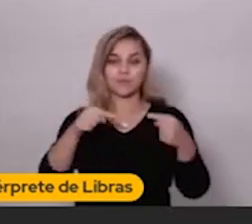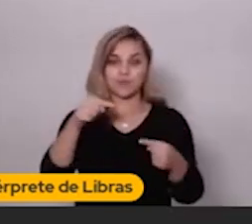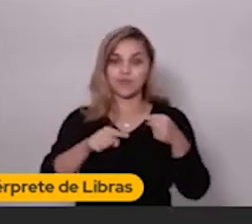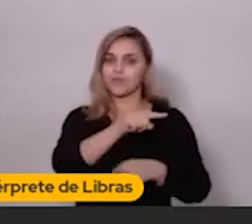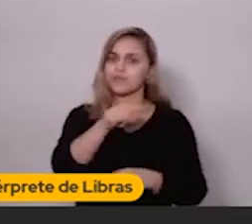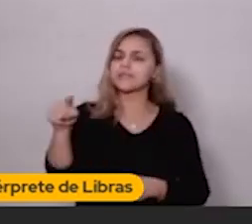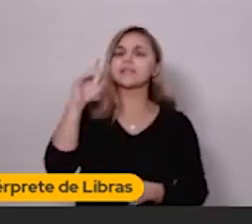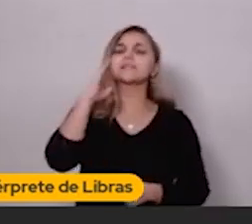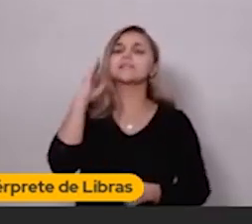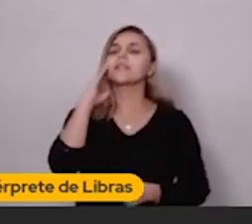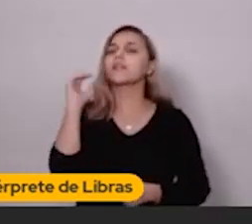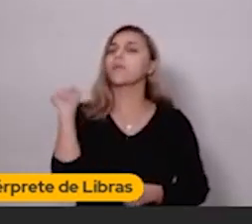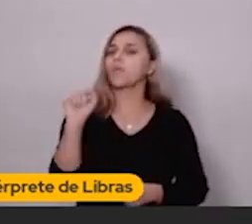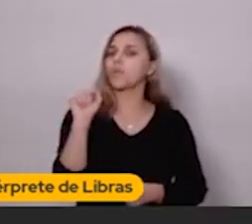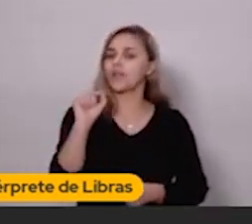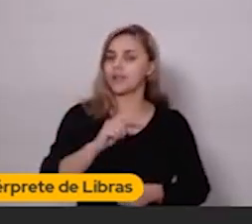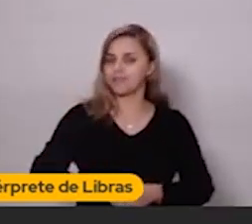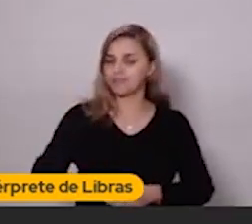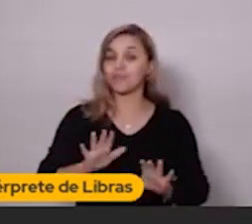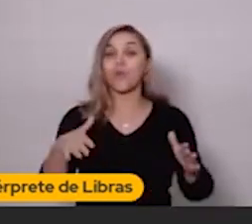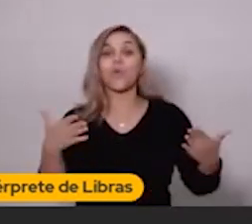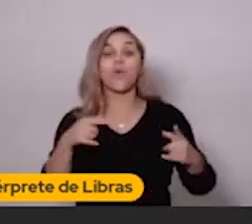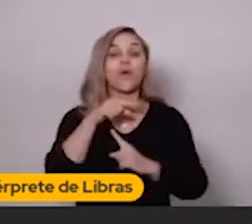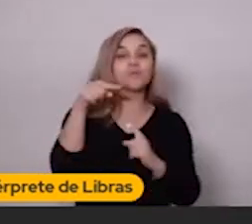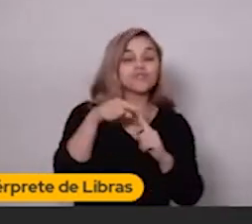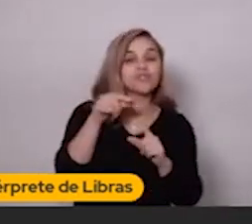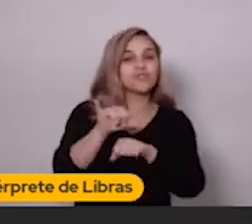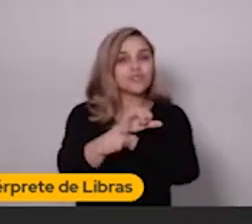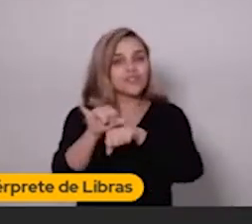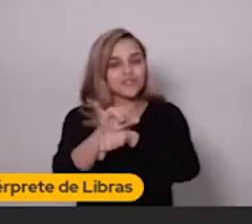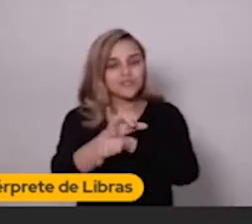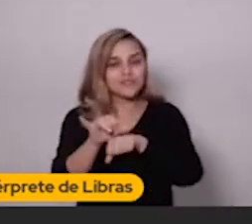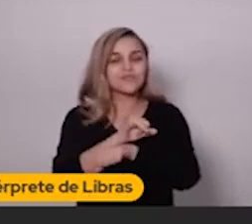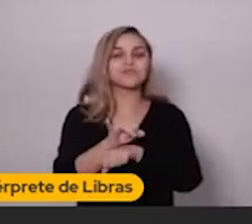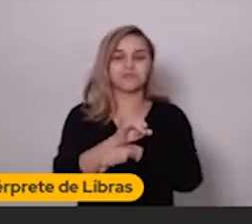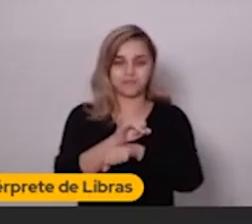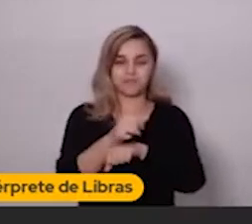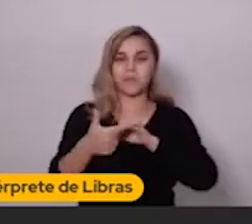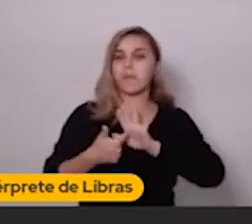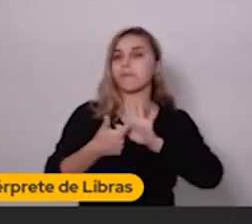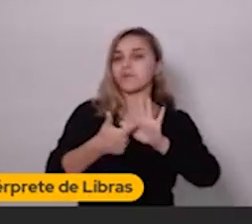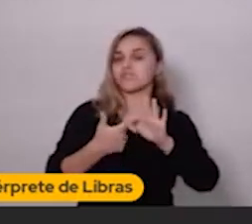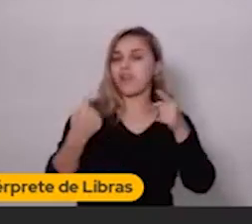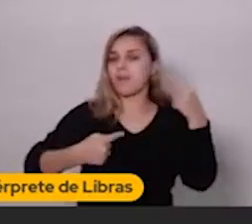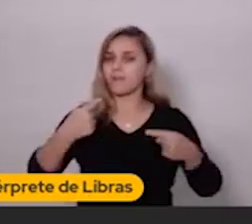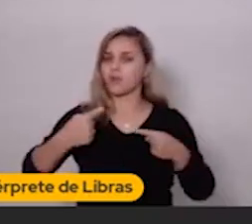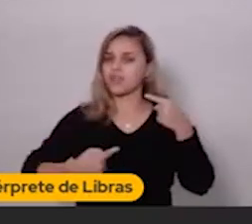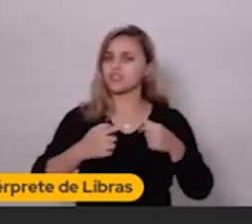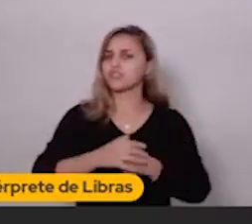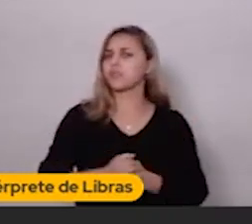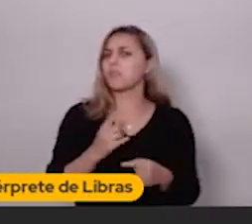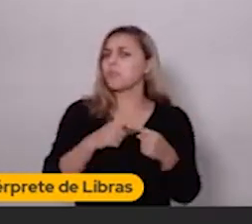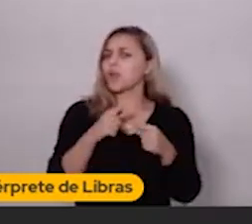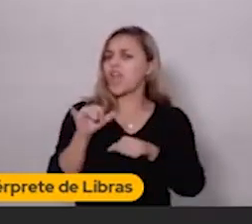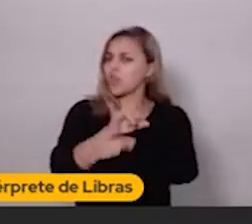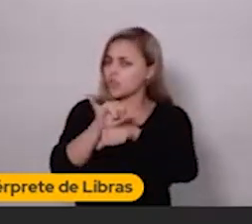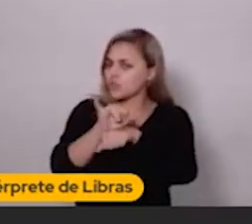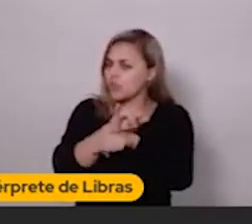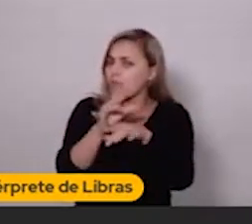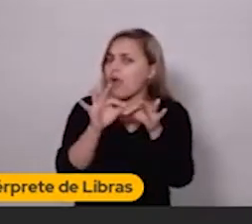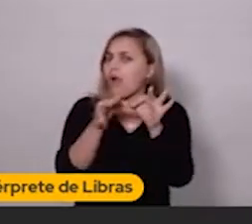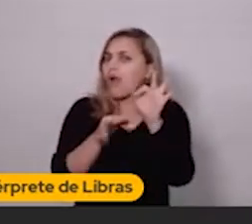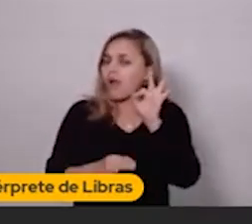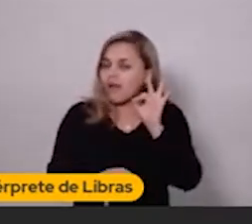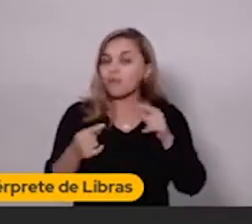mente sobre quais são os objetivos do YouTube na definição das políticas. Por que o YouTube tem tantas políticas, né? Então, o YouTube